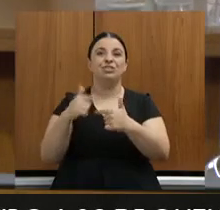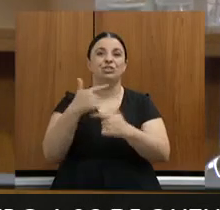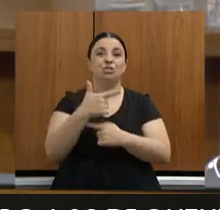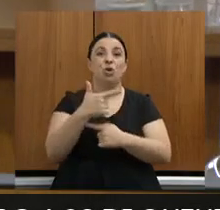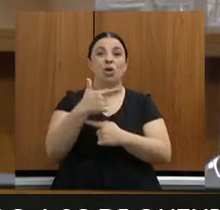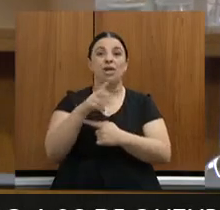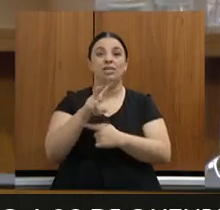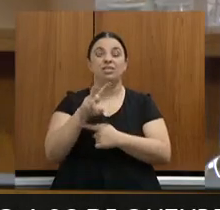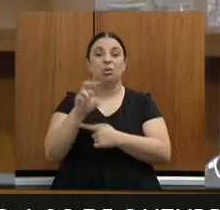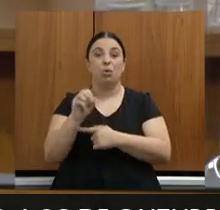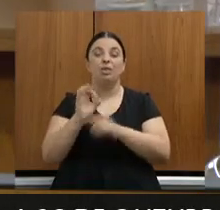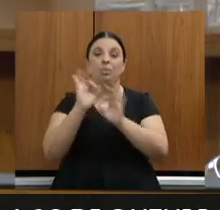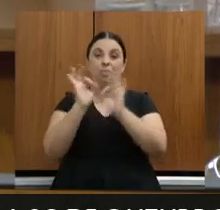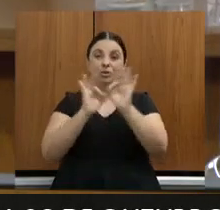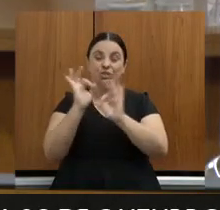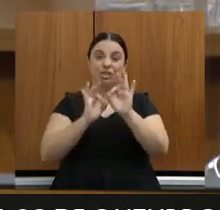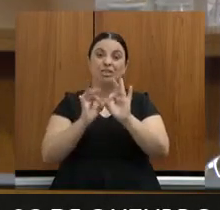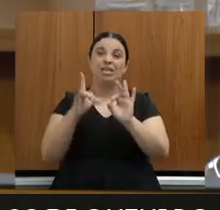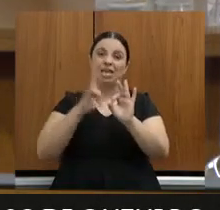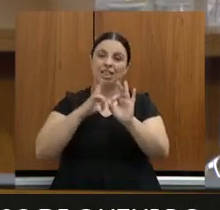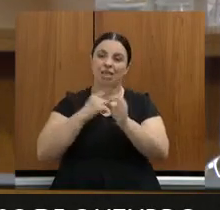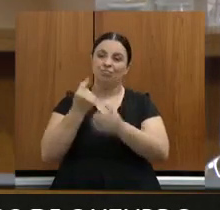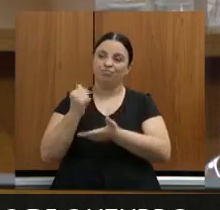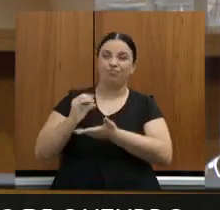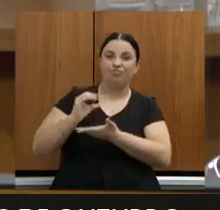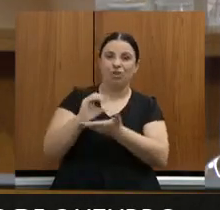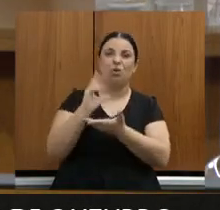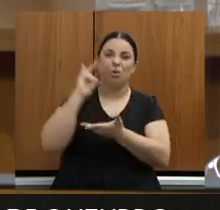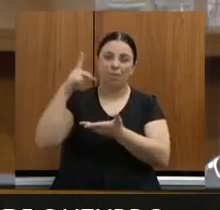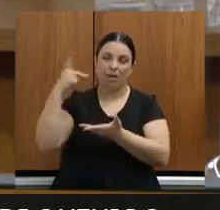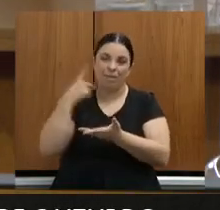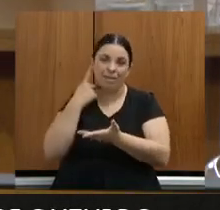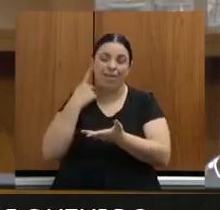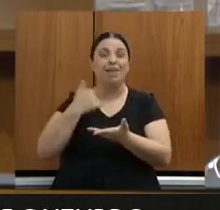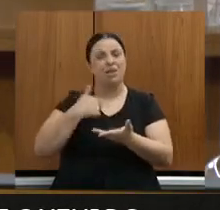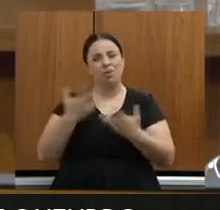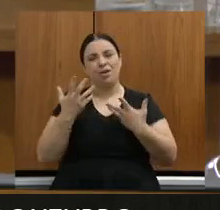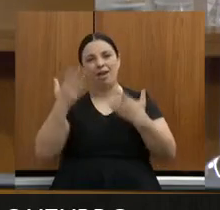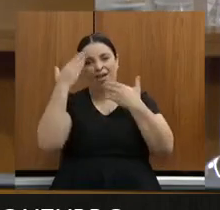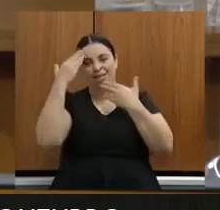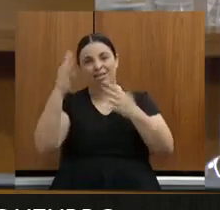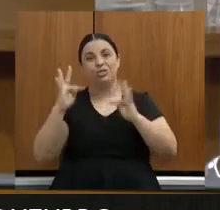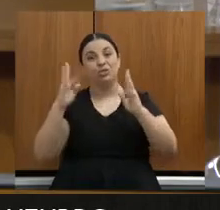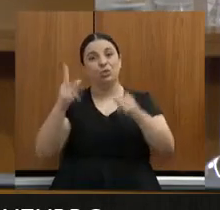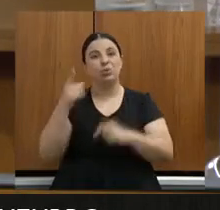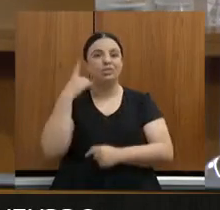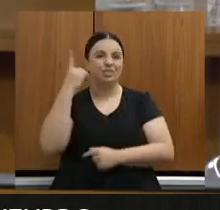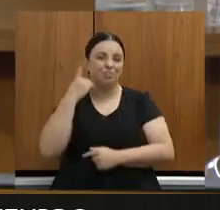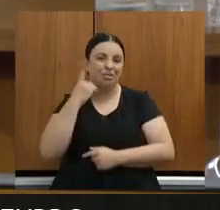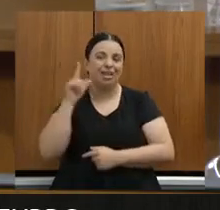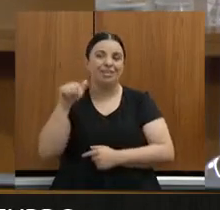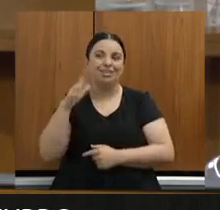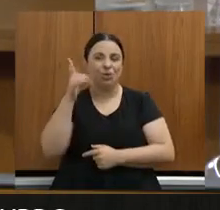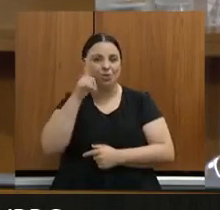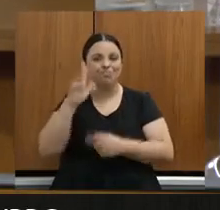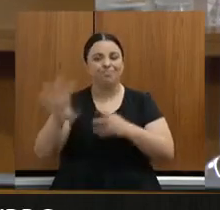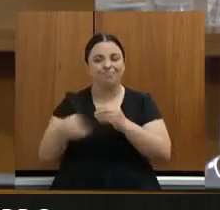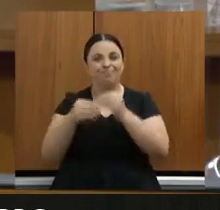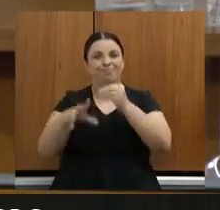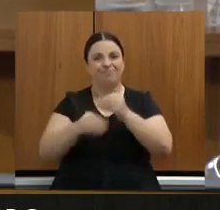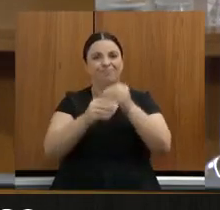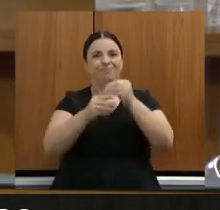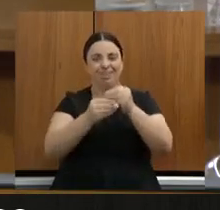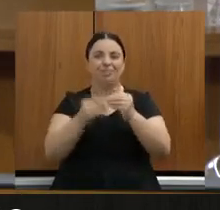com recursos de emendas parlamentares estaduais é que o prefeito para agradecer a cada um dos deputados que colocaram essas emendas